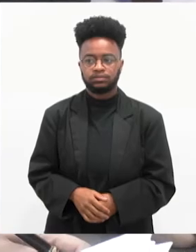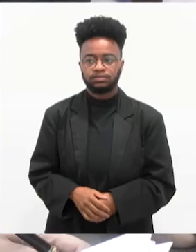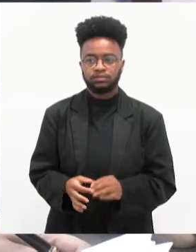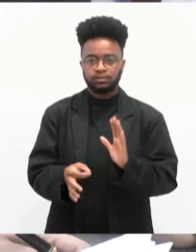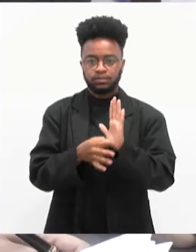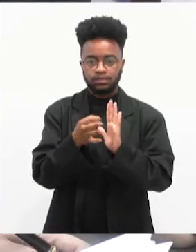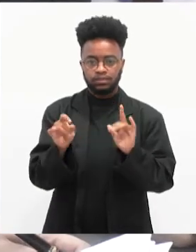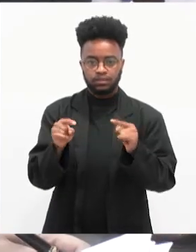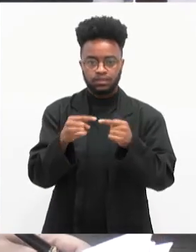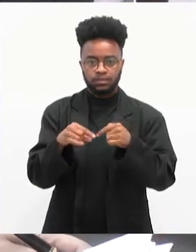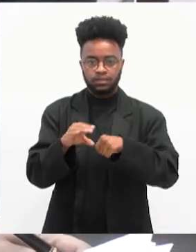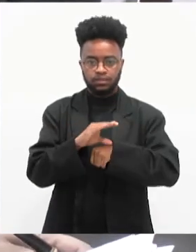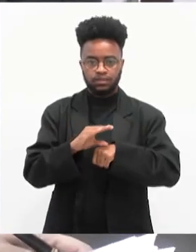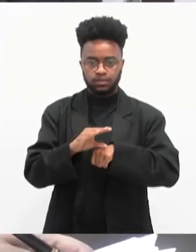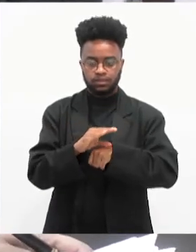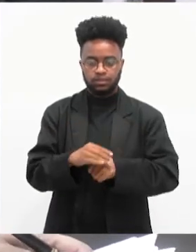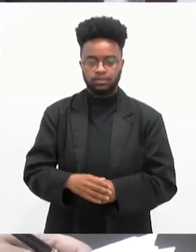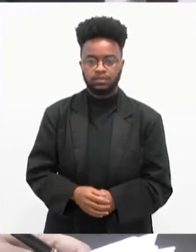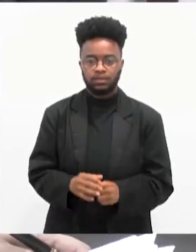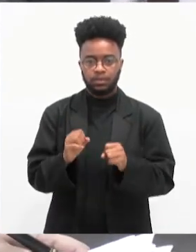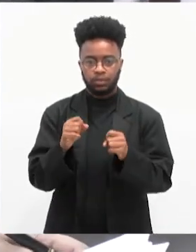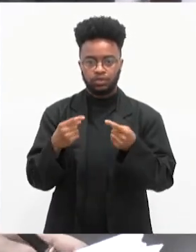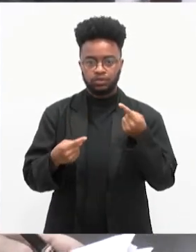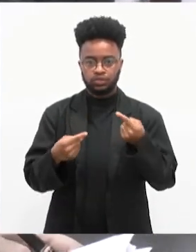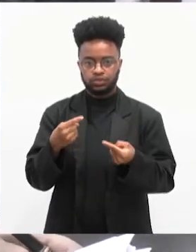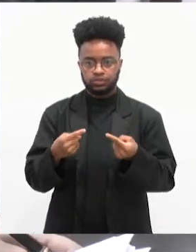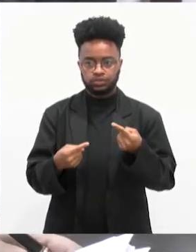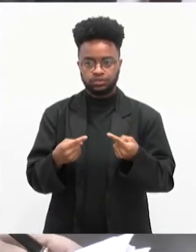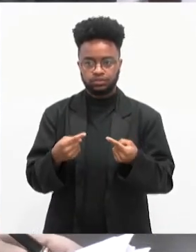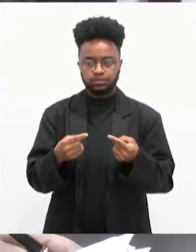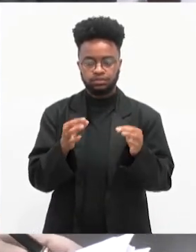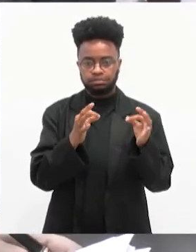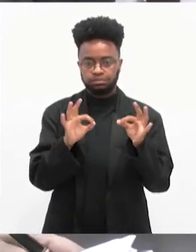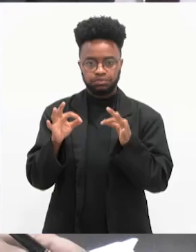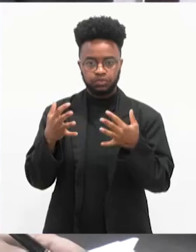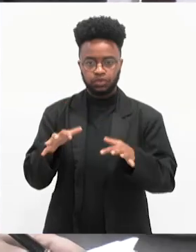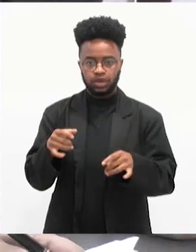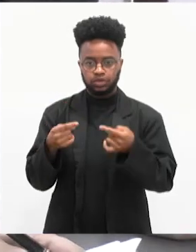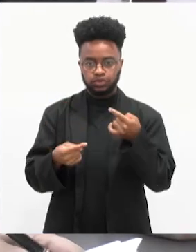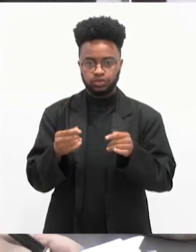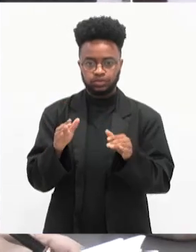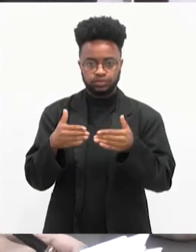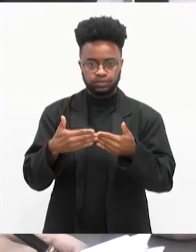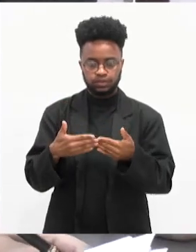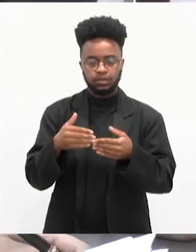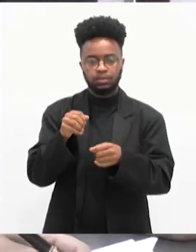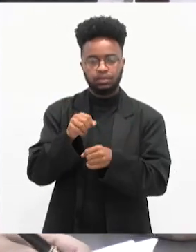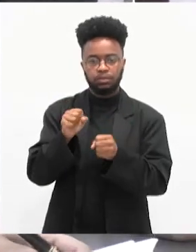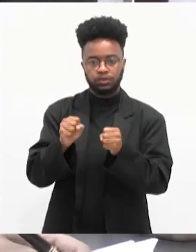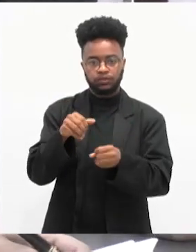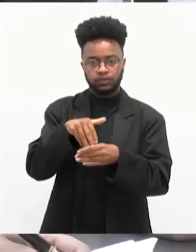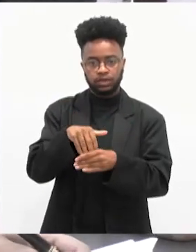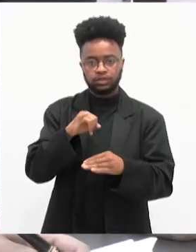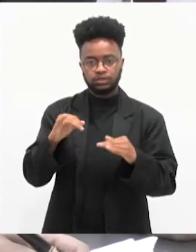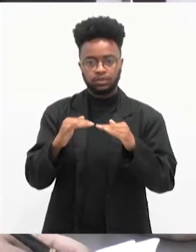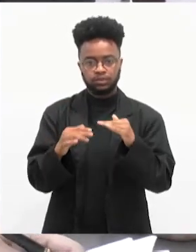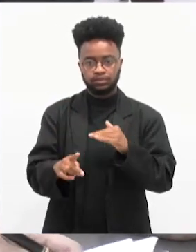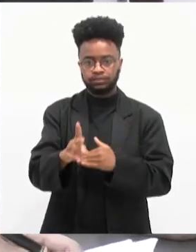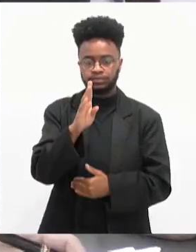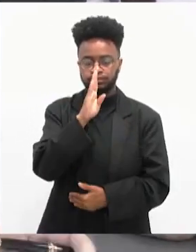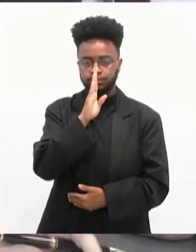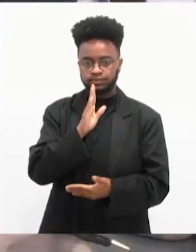pela constitucionalidade. Em discussão. Não havendo quem queira discutir, em votação, os senhores que aprovam permaneçam como